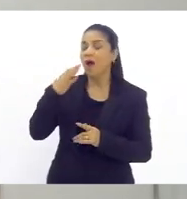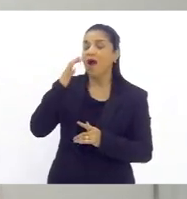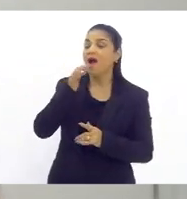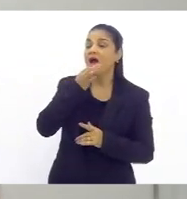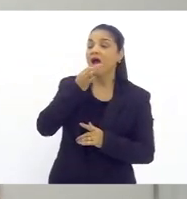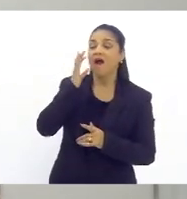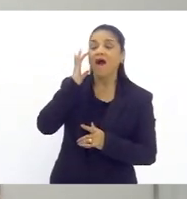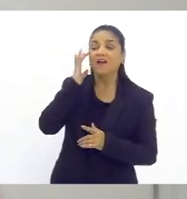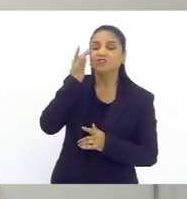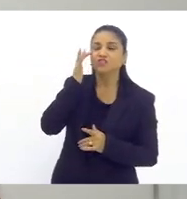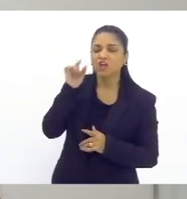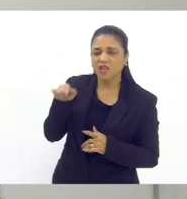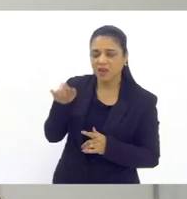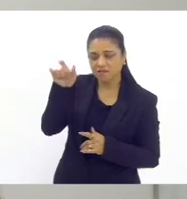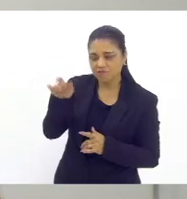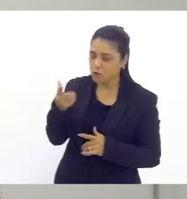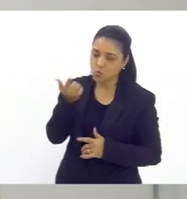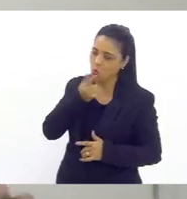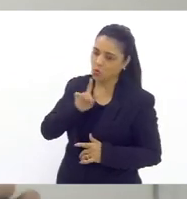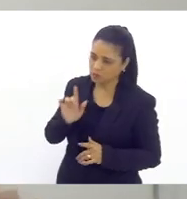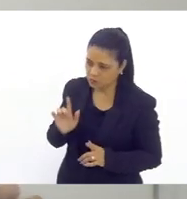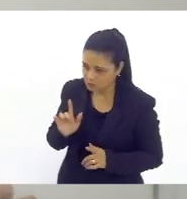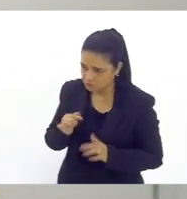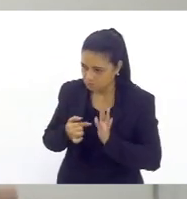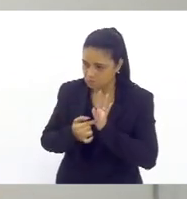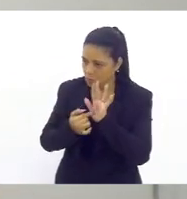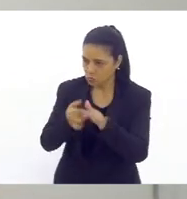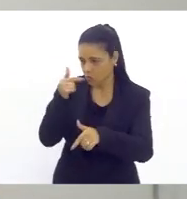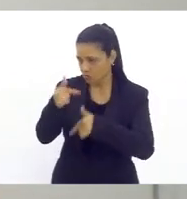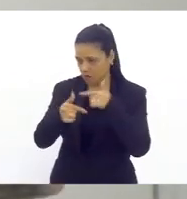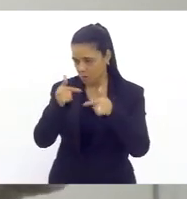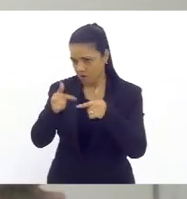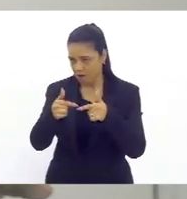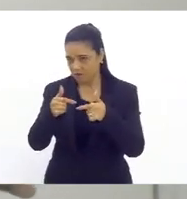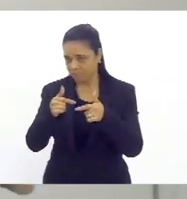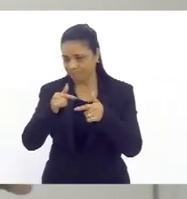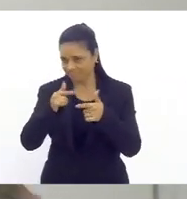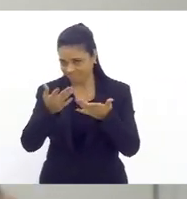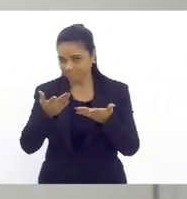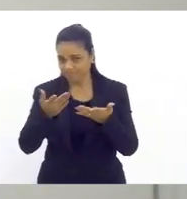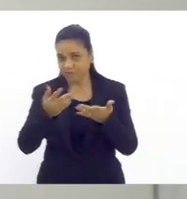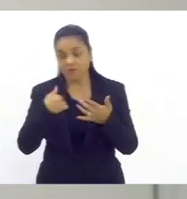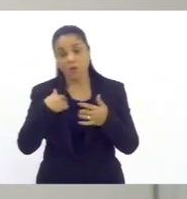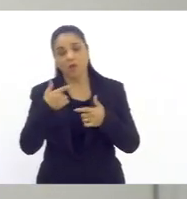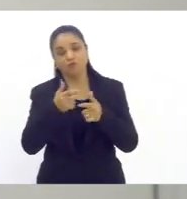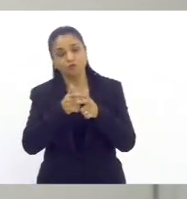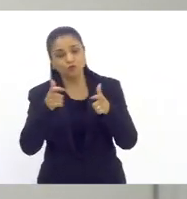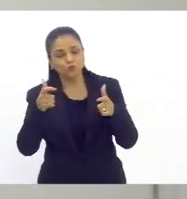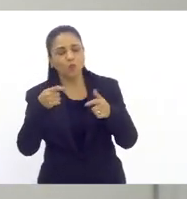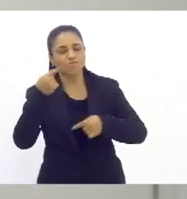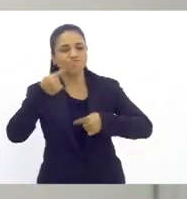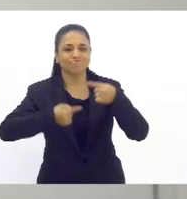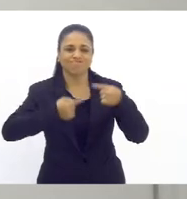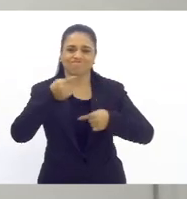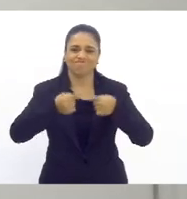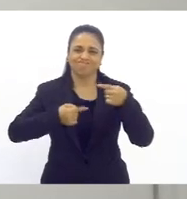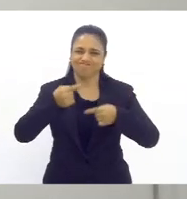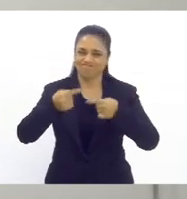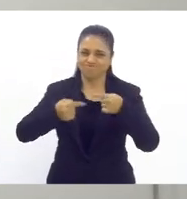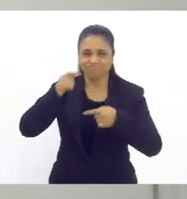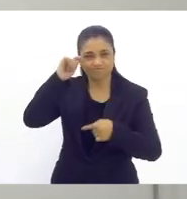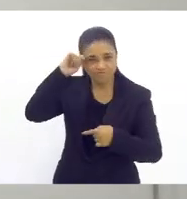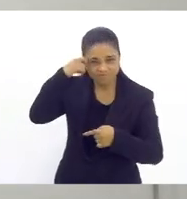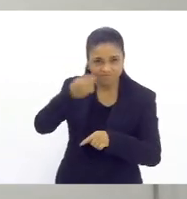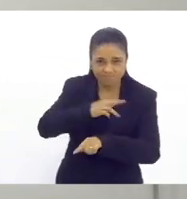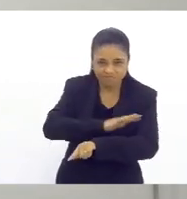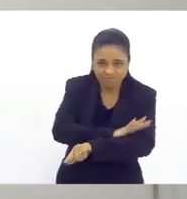então assim eu acho que essa discussão tem que ser mais ampliada Deputado se me permite uma proposta